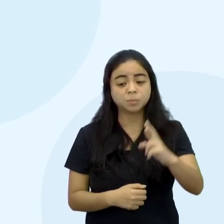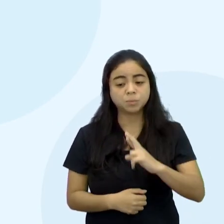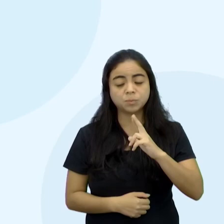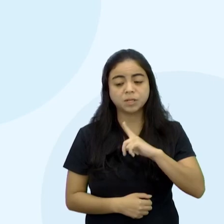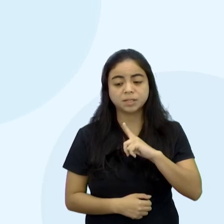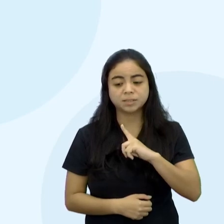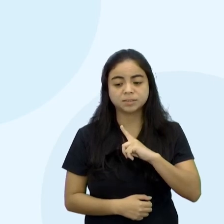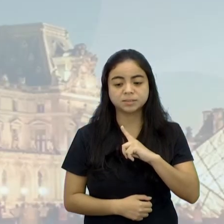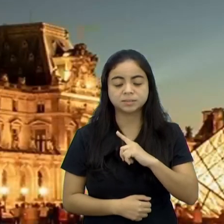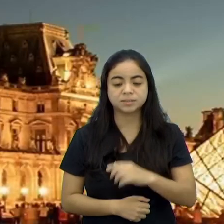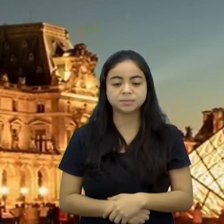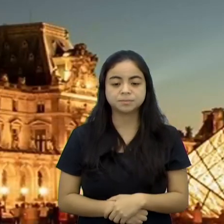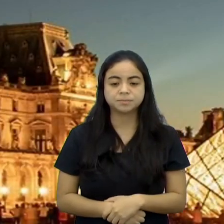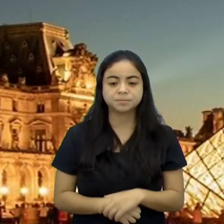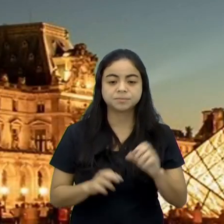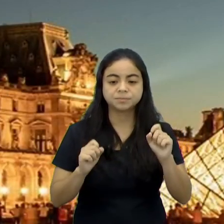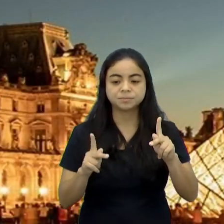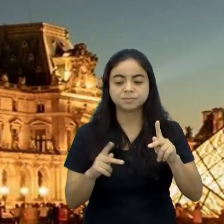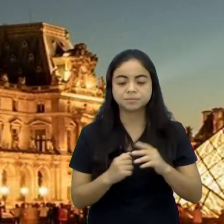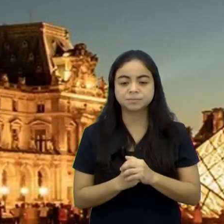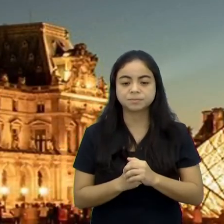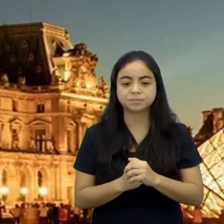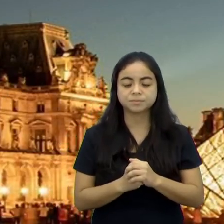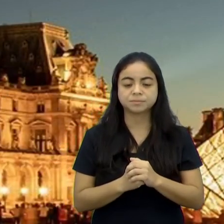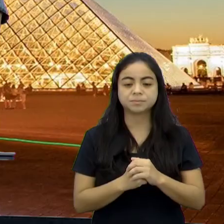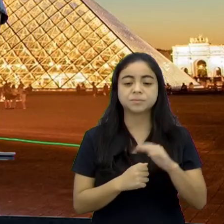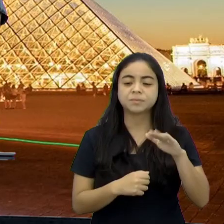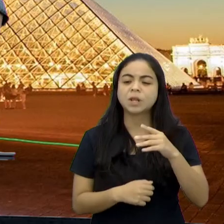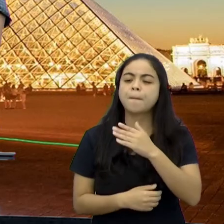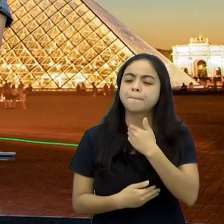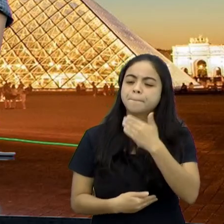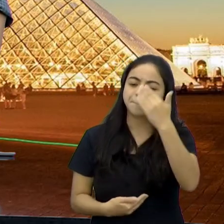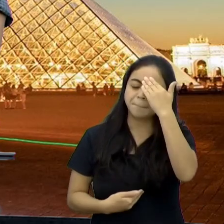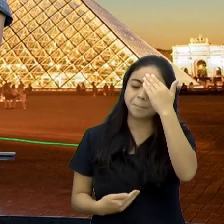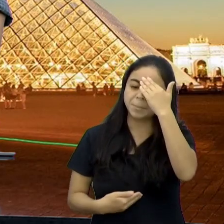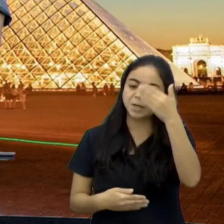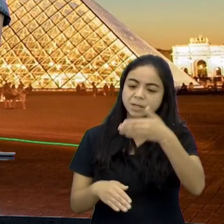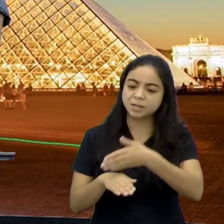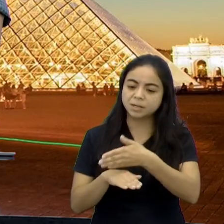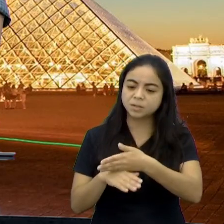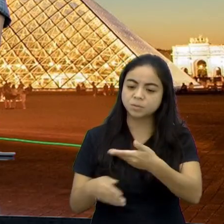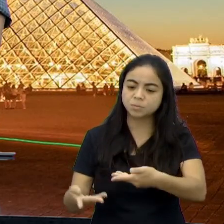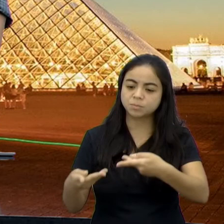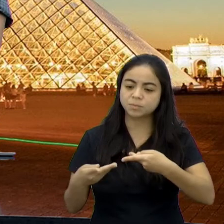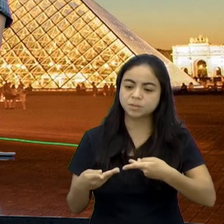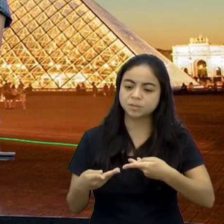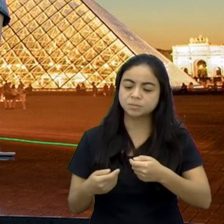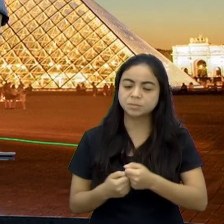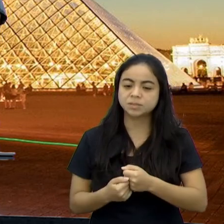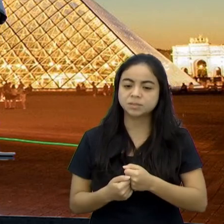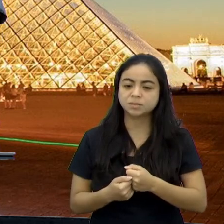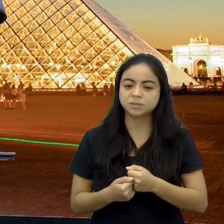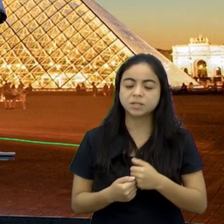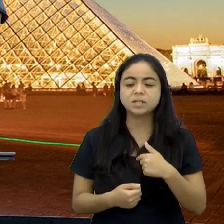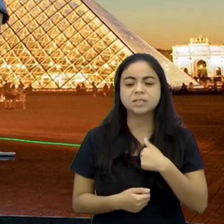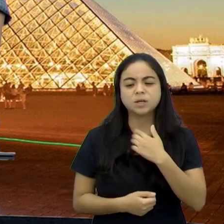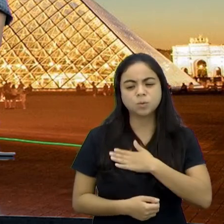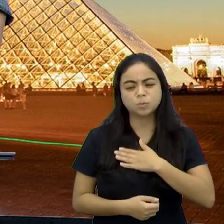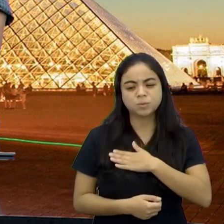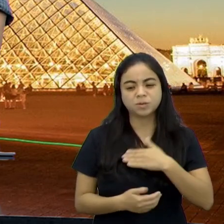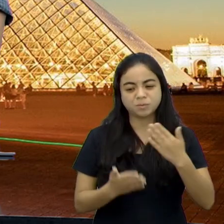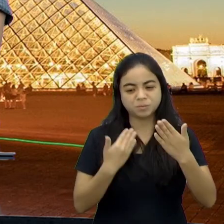construíram dentro do processo de pesquisa, tá certo, gente? Pro Mauro, muito obrigado pela sua participação. Eu agradeço a oportunidade de conversar sobre um assunto tão